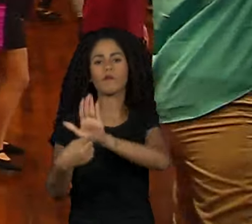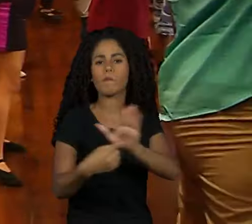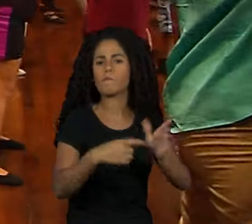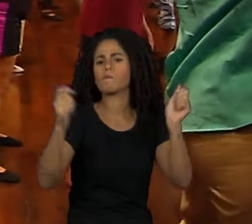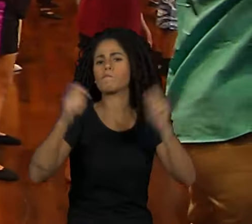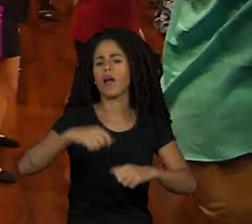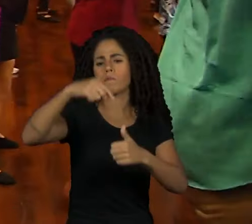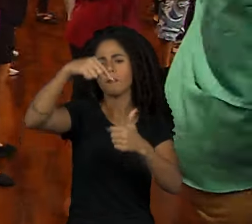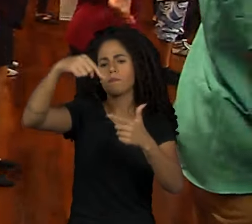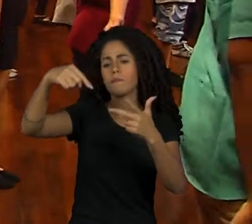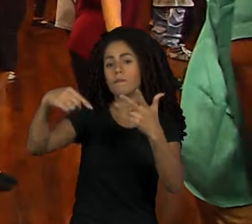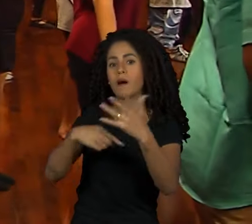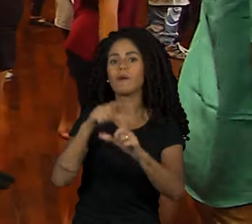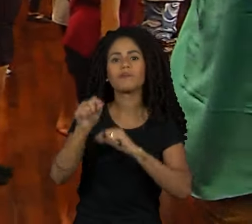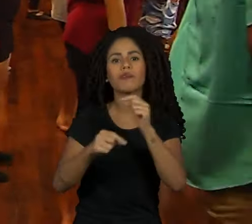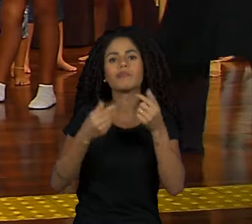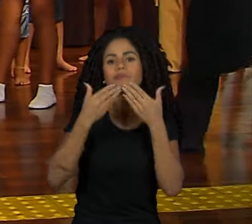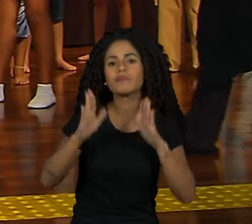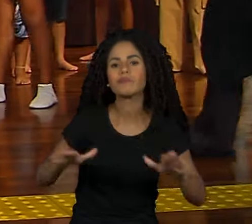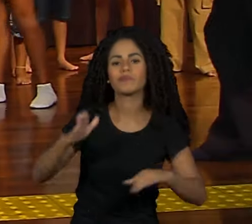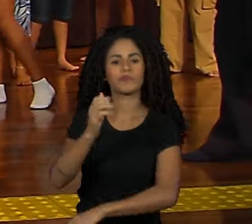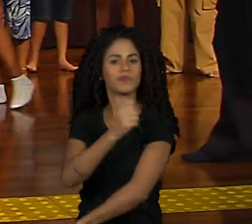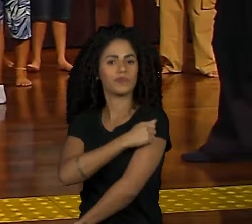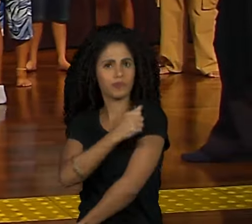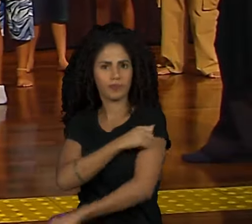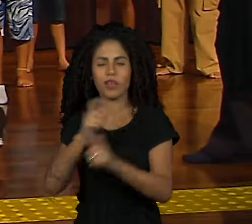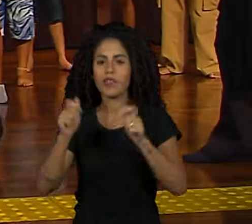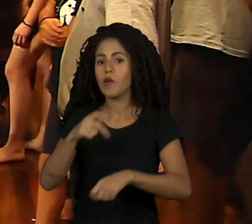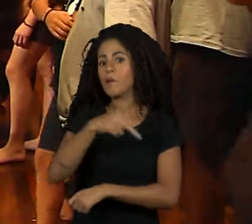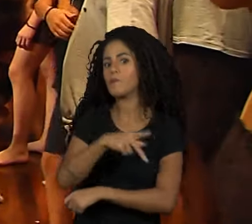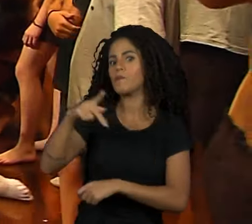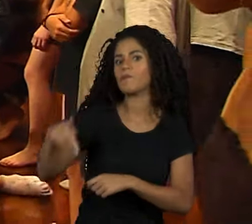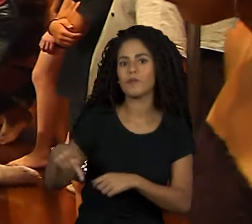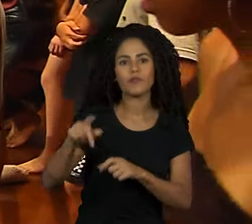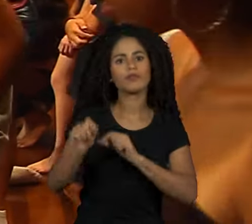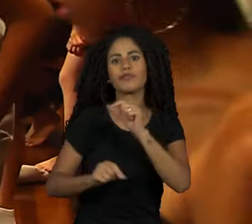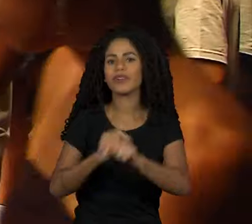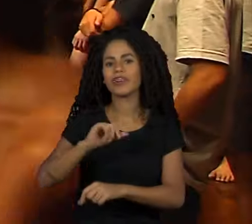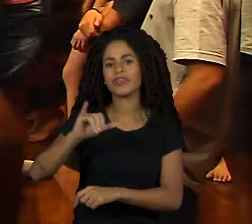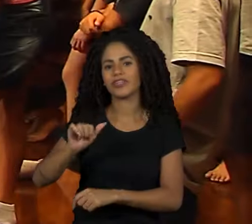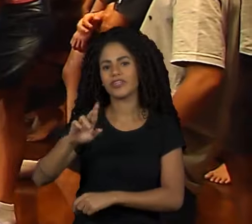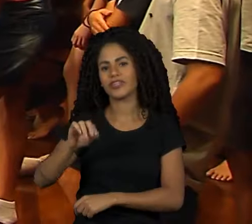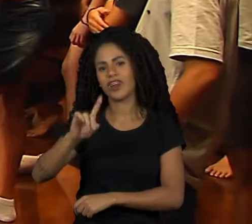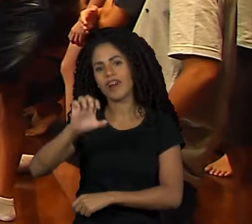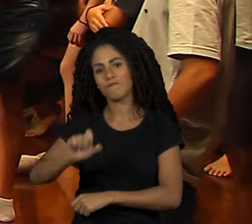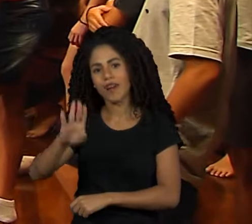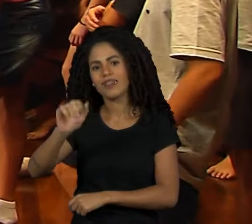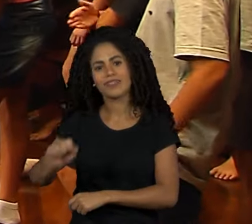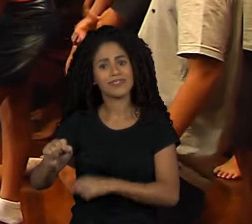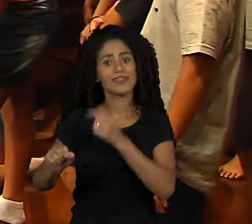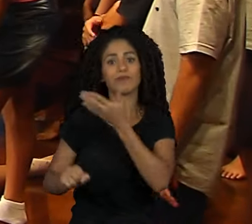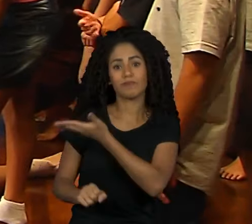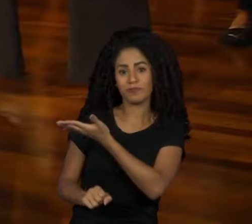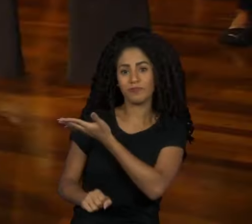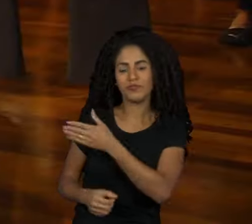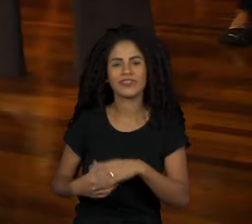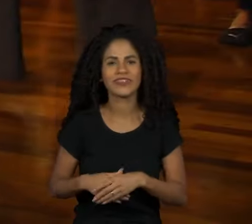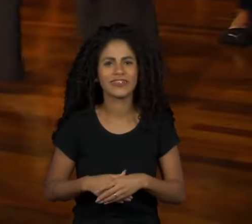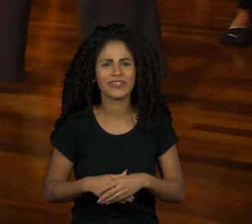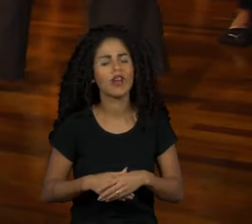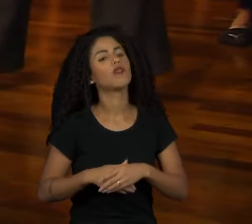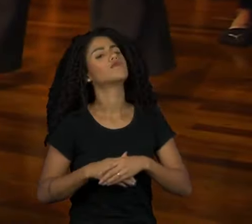possibilidade para os estudantes que ainda contam com um professor de peso, o ator Jarbas Homem de Melo. É um projeto